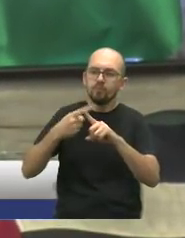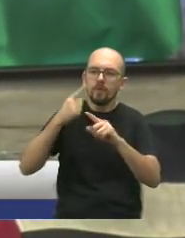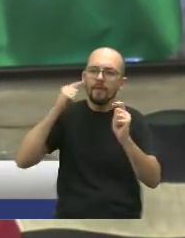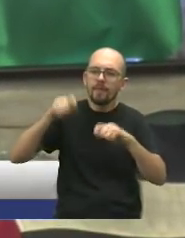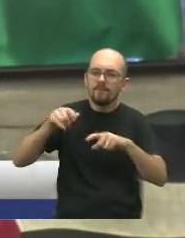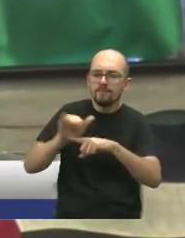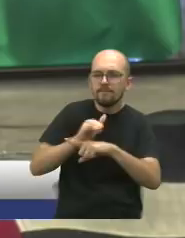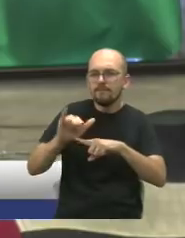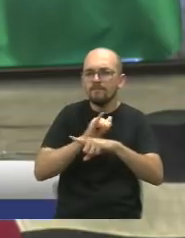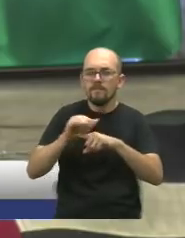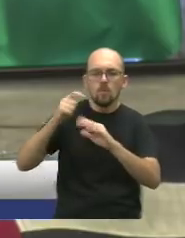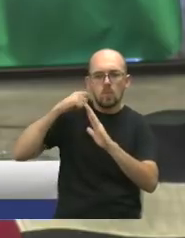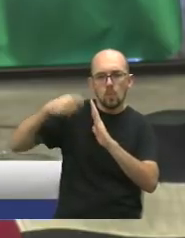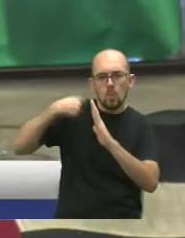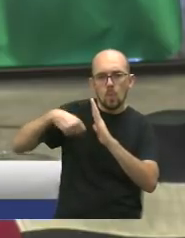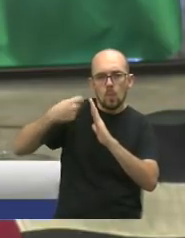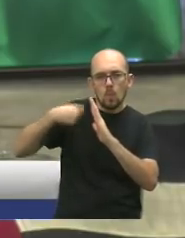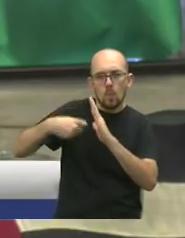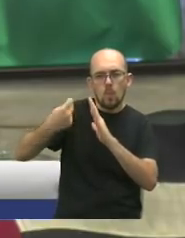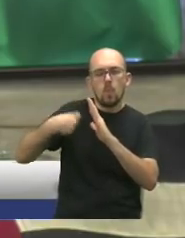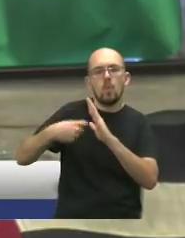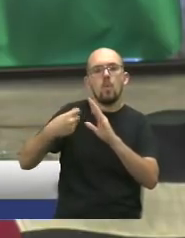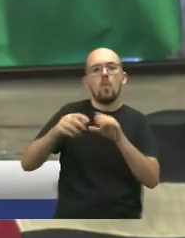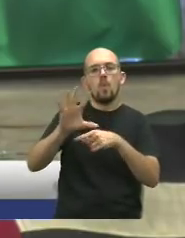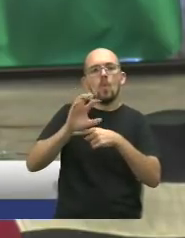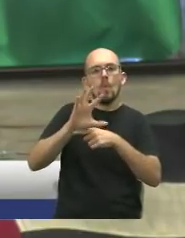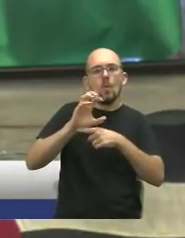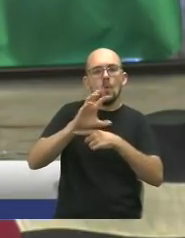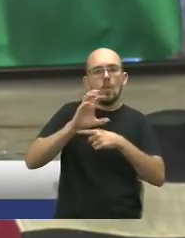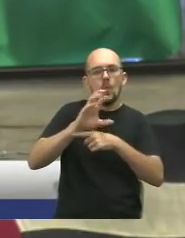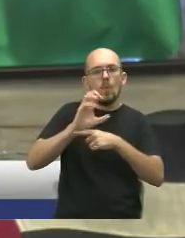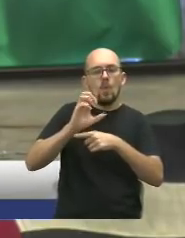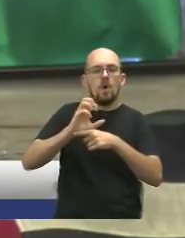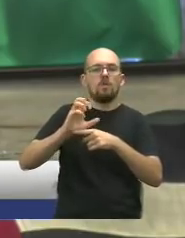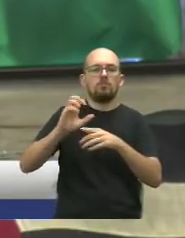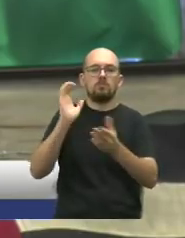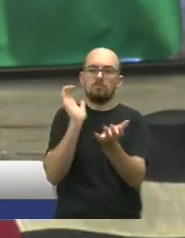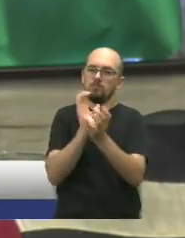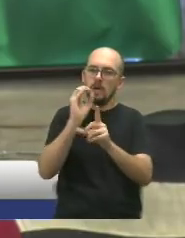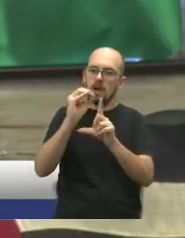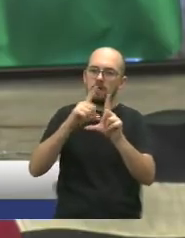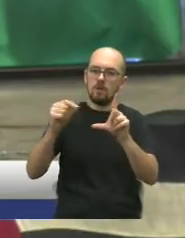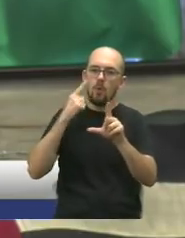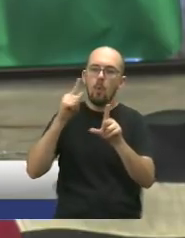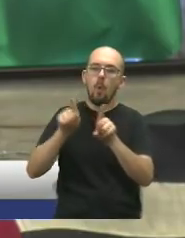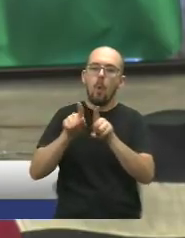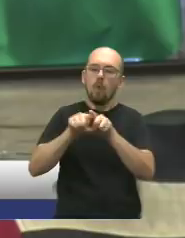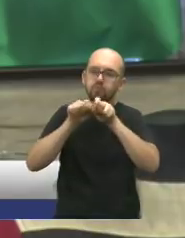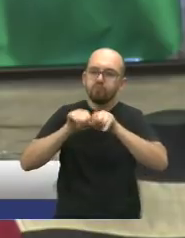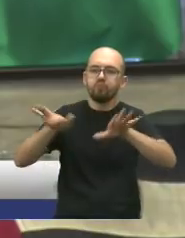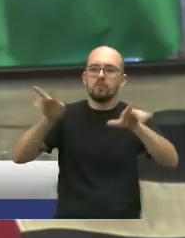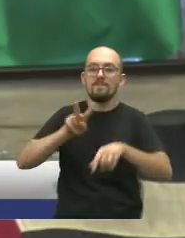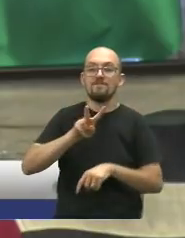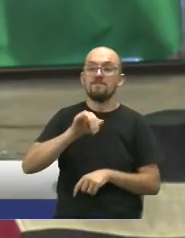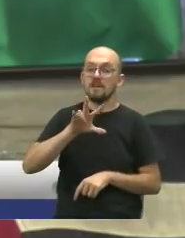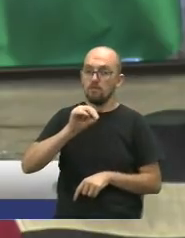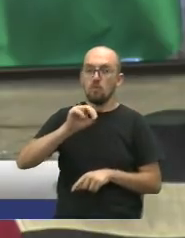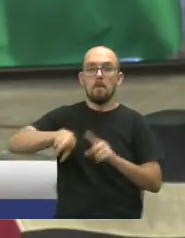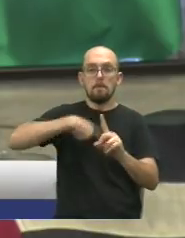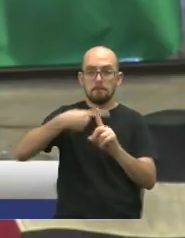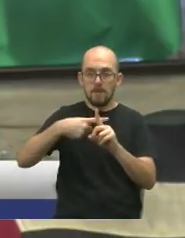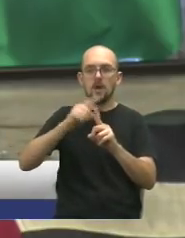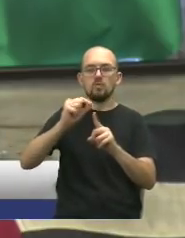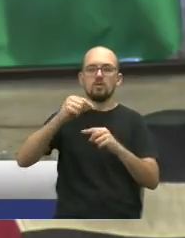estratégia de estar filmando, de estar passando essa proposta de formação continuada ao vivo e depois estar disponibilizando